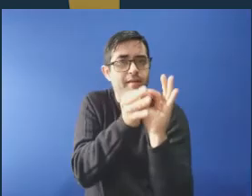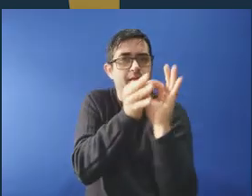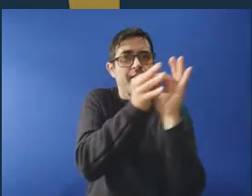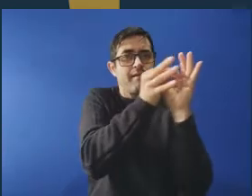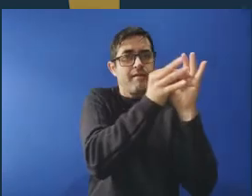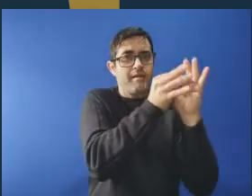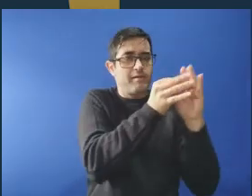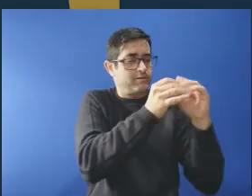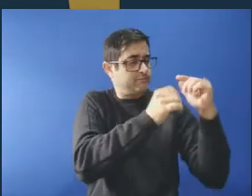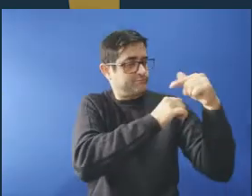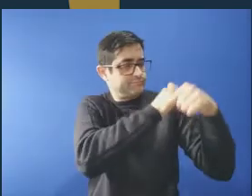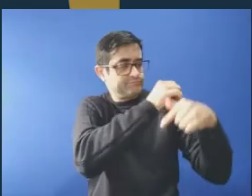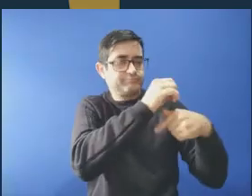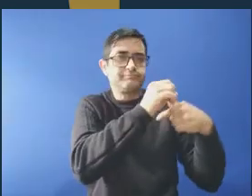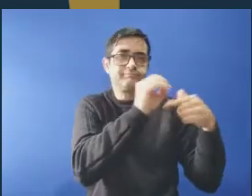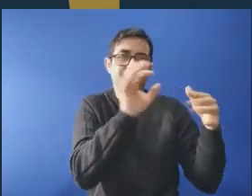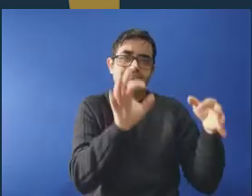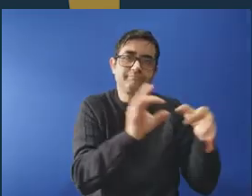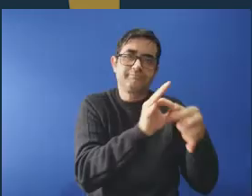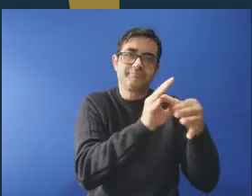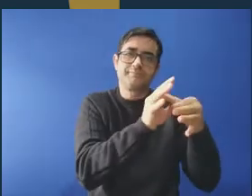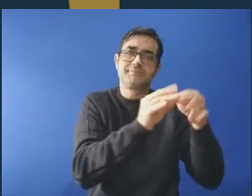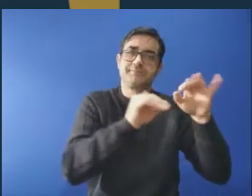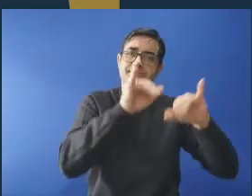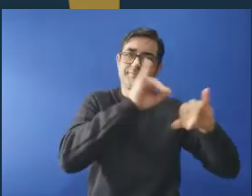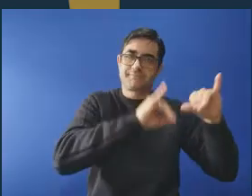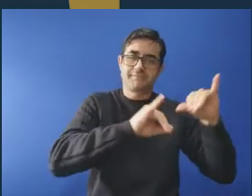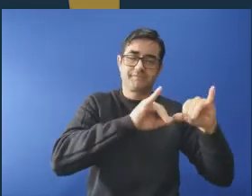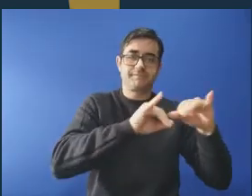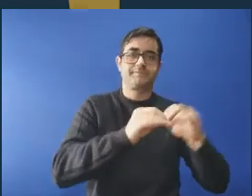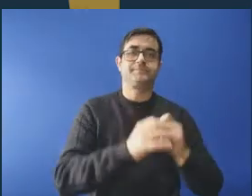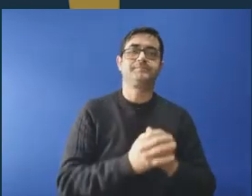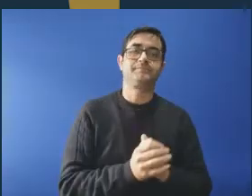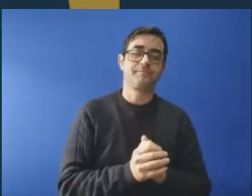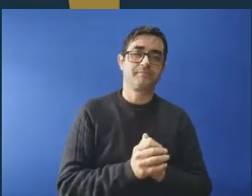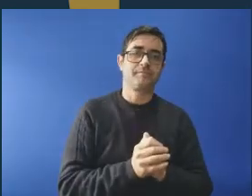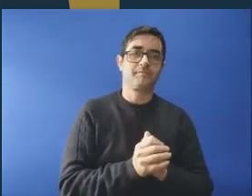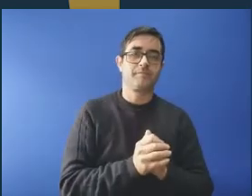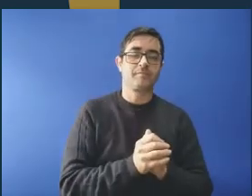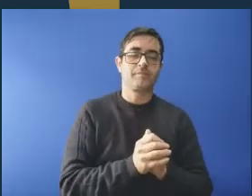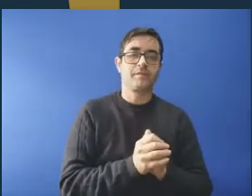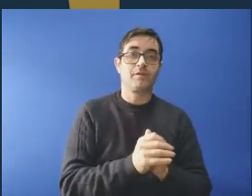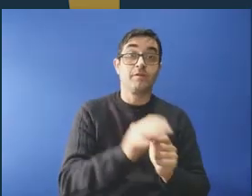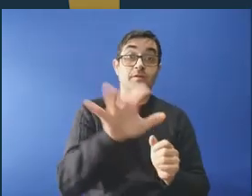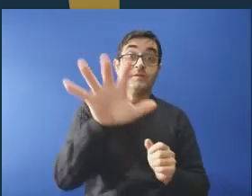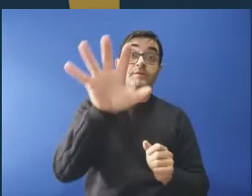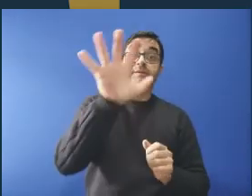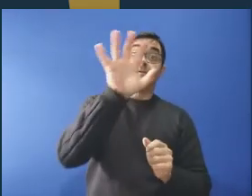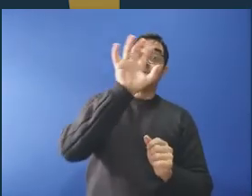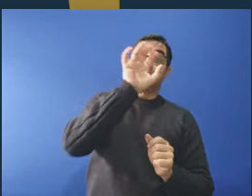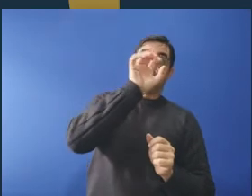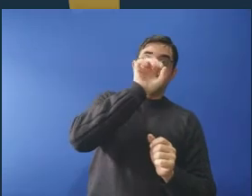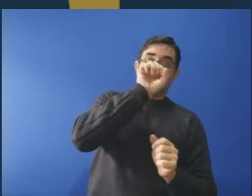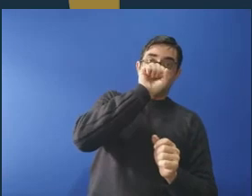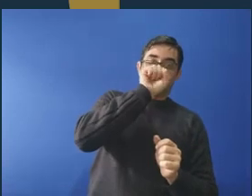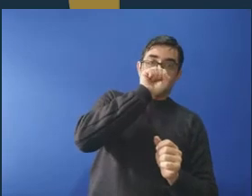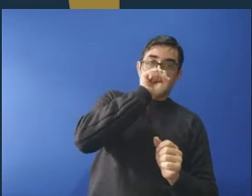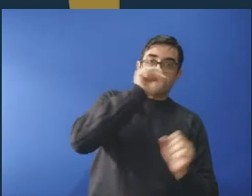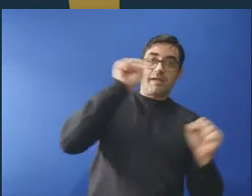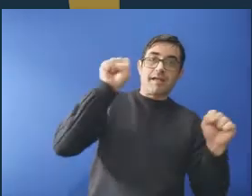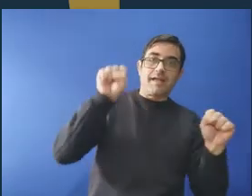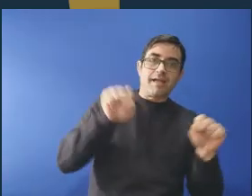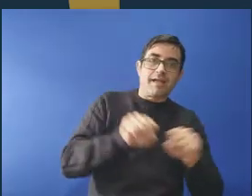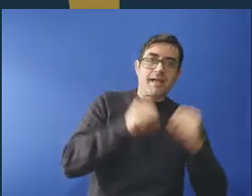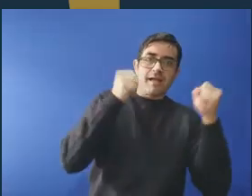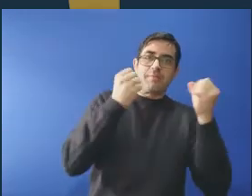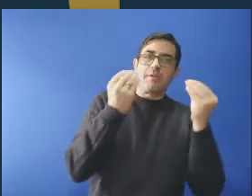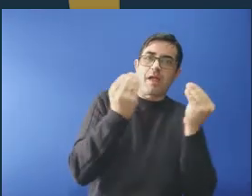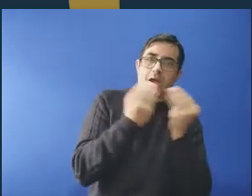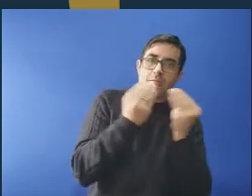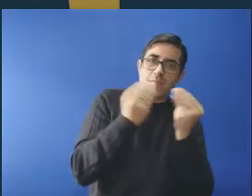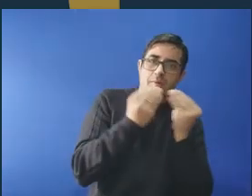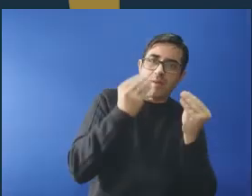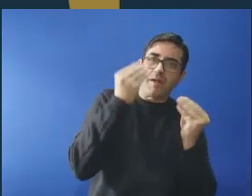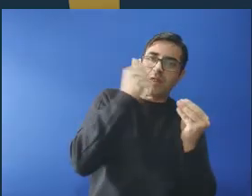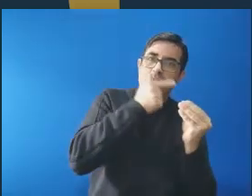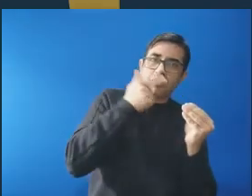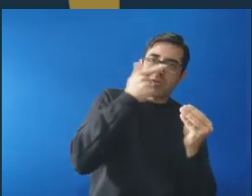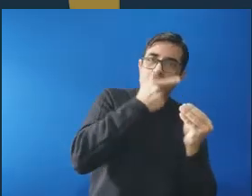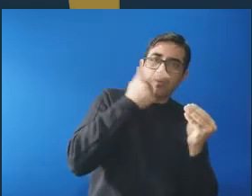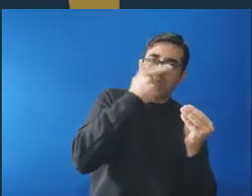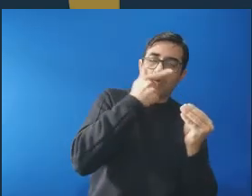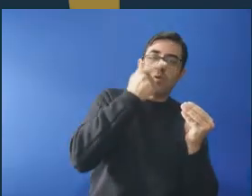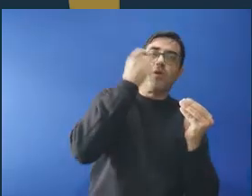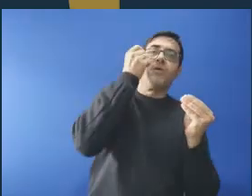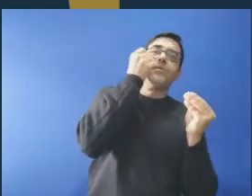entalpia. Então, ao respirar, os organismos quebram a molécula de glicose e, portanto, liberam calor. E